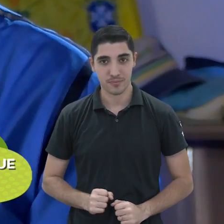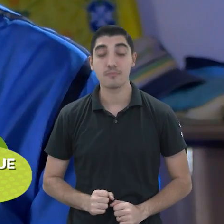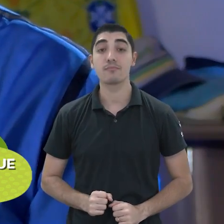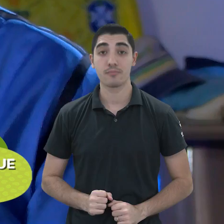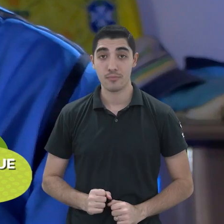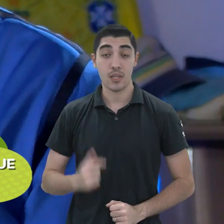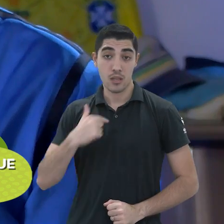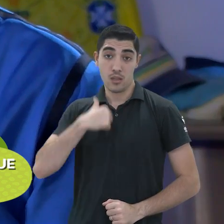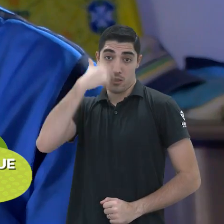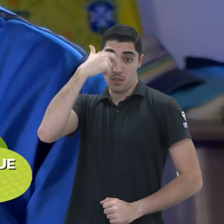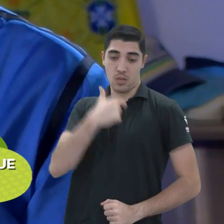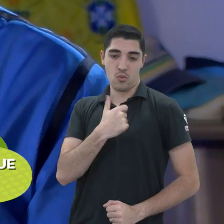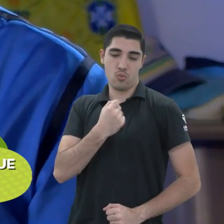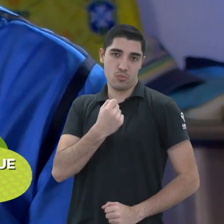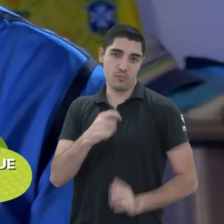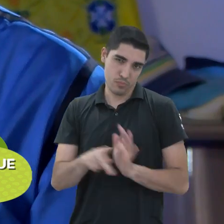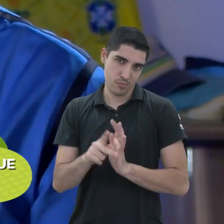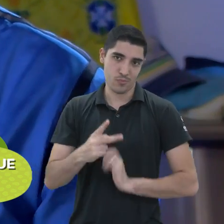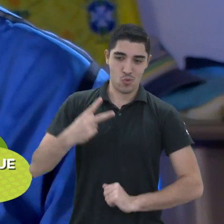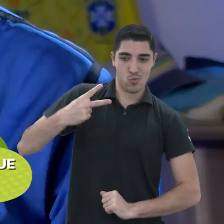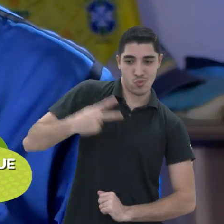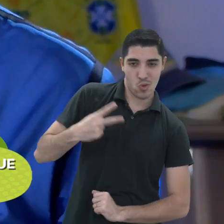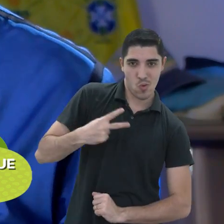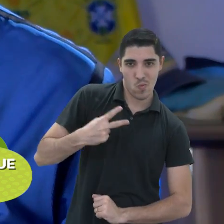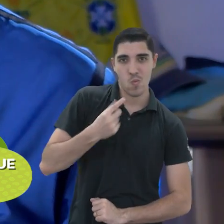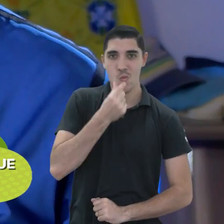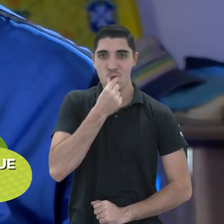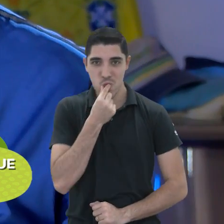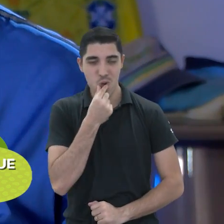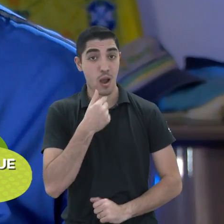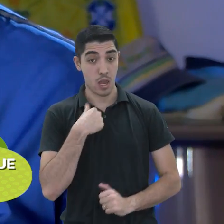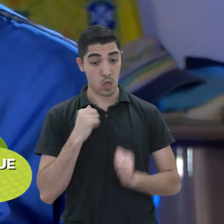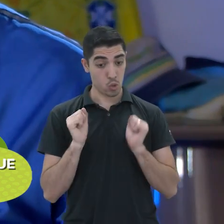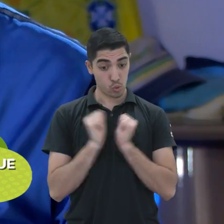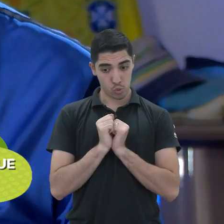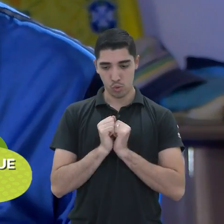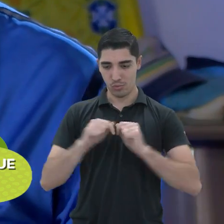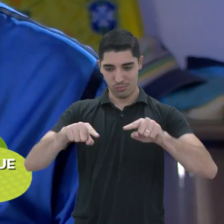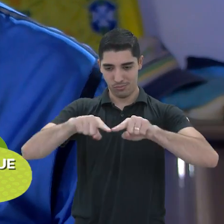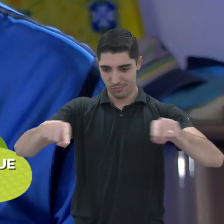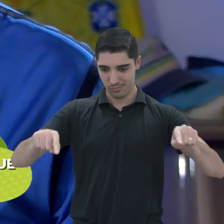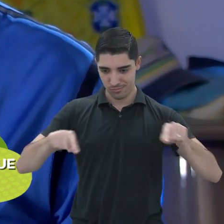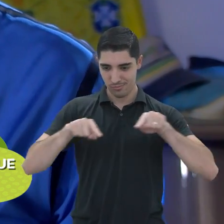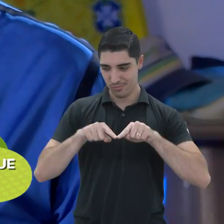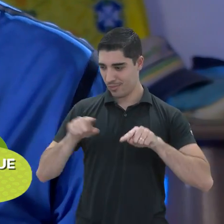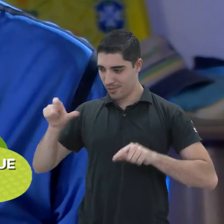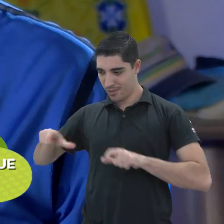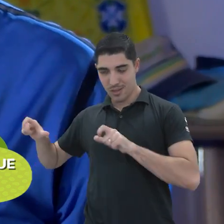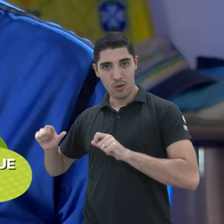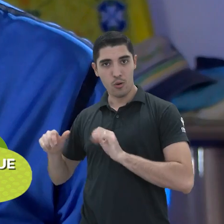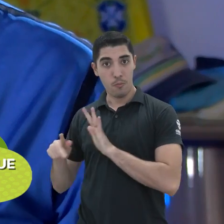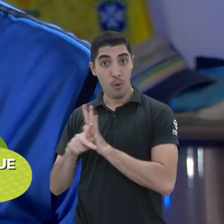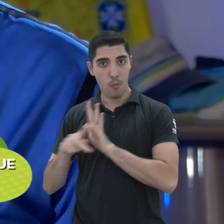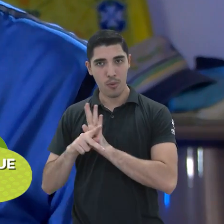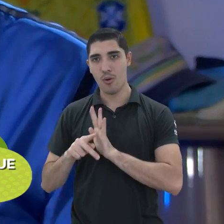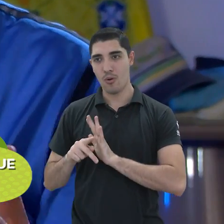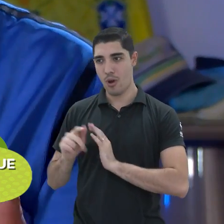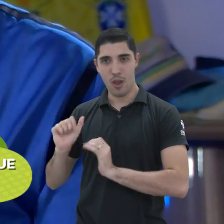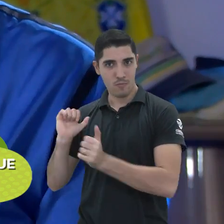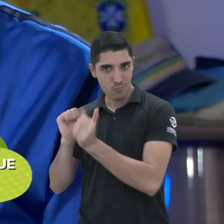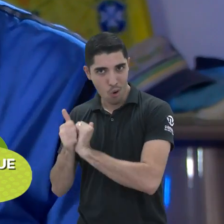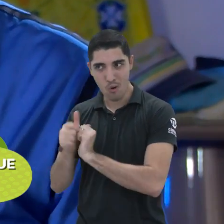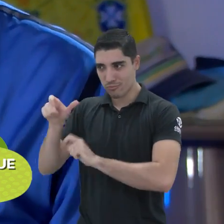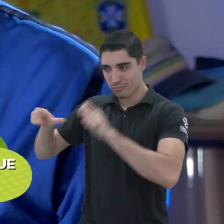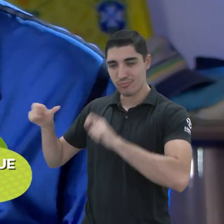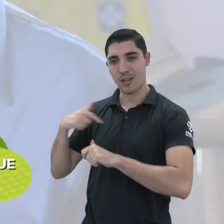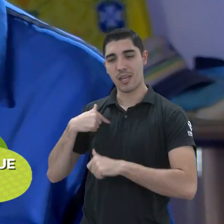Como eu era assistente número 2, eu fiquei no meio do campo com os demais jogadores. O Aragão ficou fiscalizando o goleiro e o